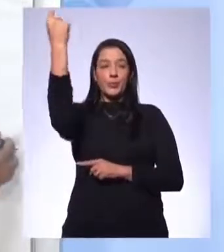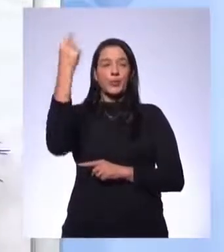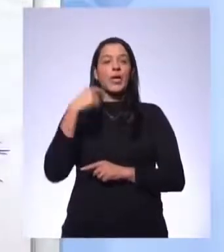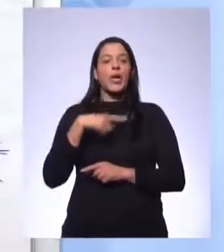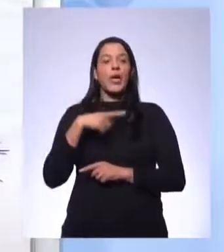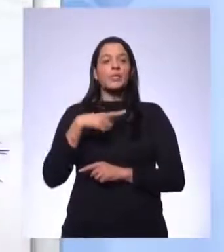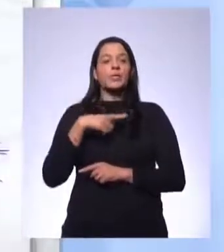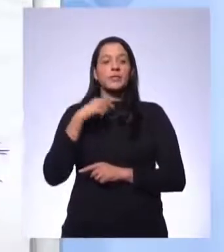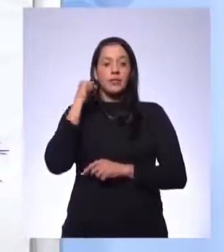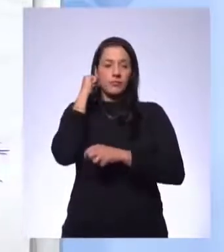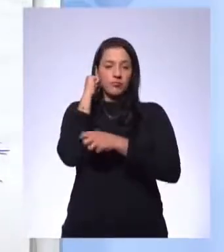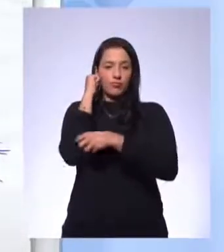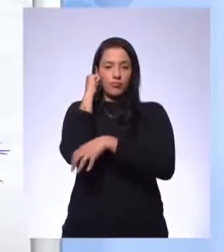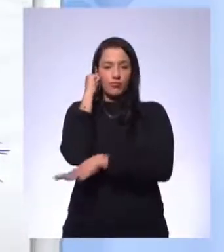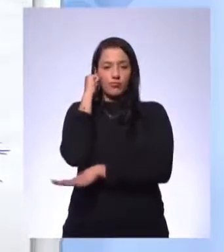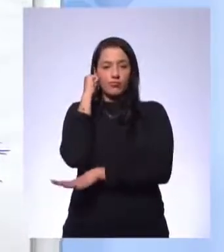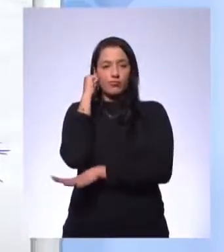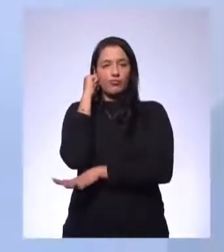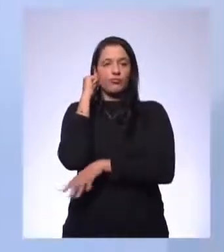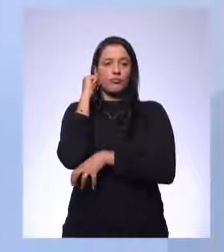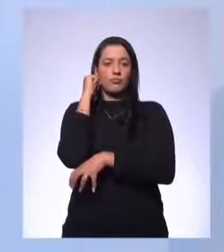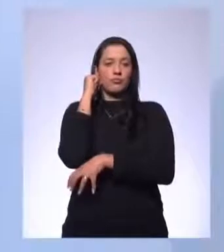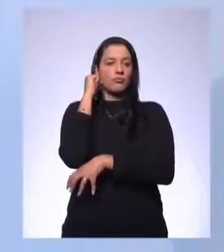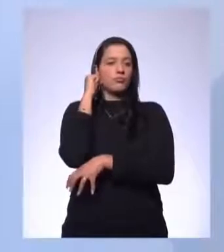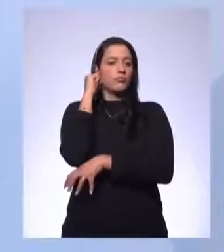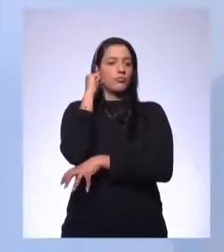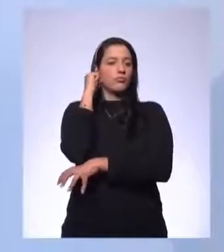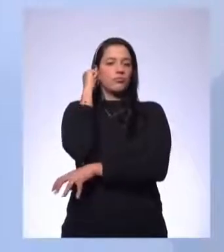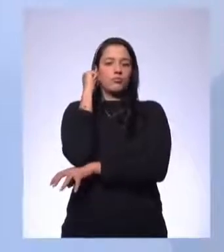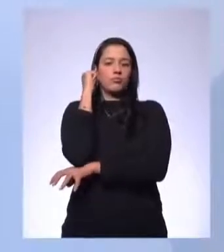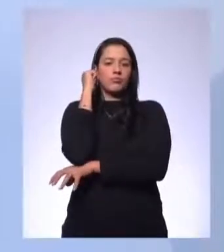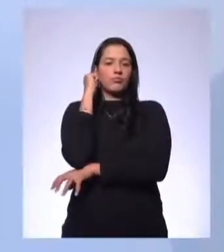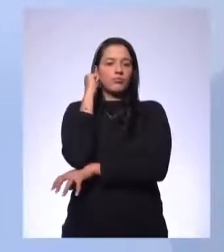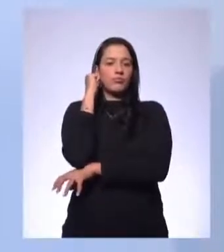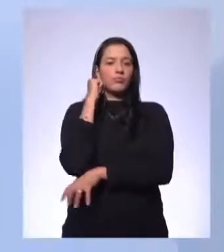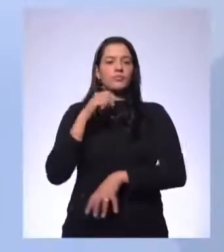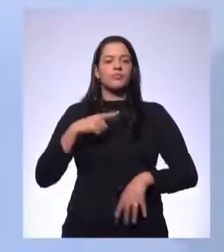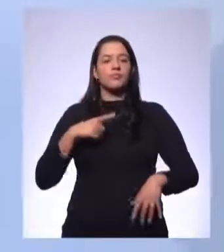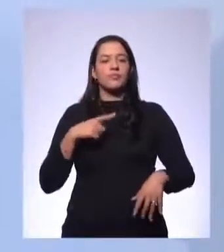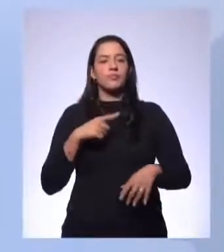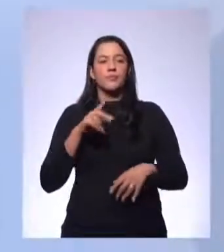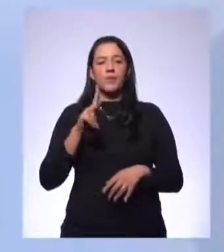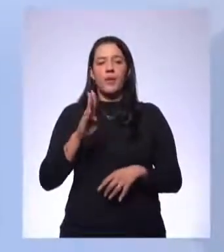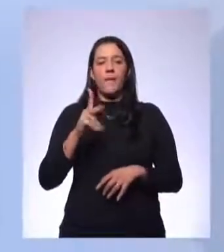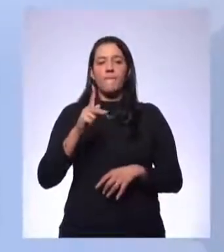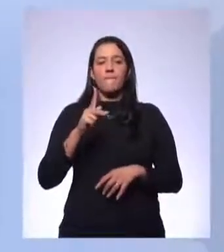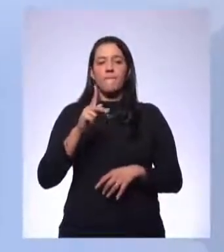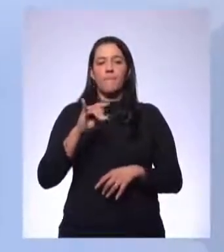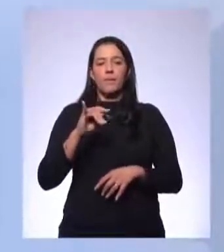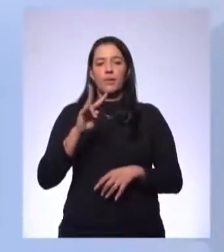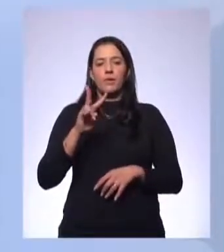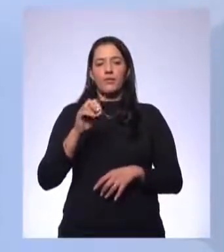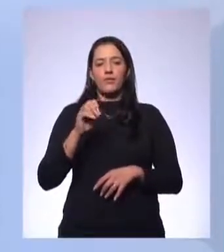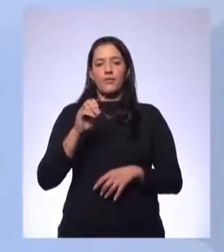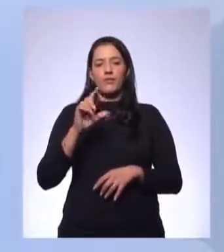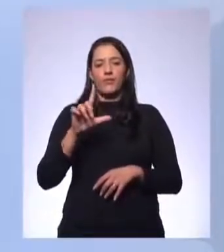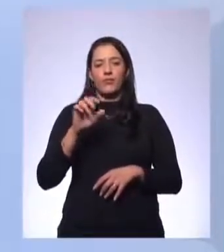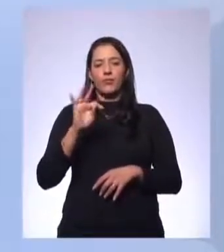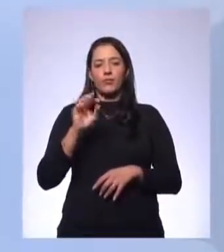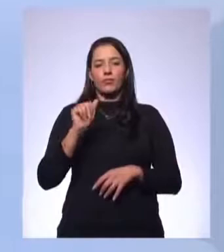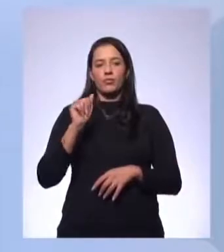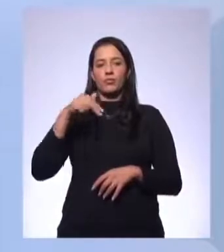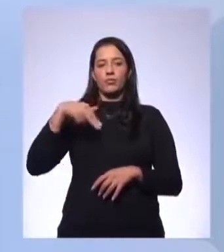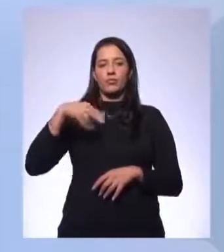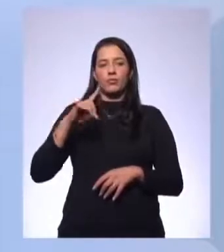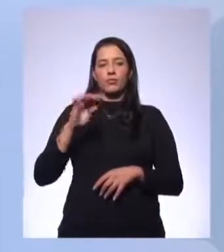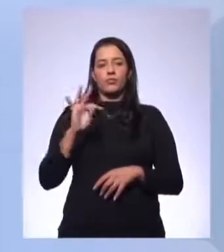que vai servir até para depois a gente explicar alguma coisinha a mais. A raiz pivotante é uma raiz profunda, que tem essa forma